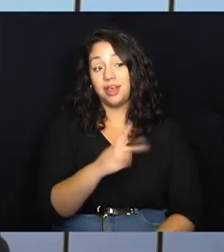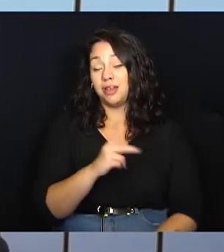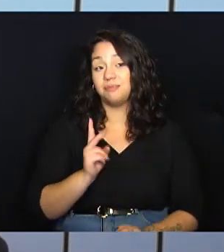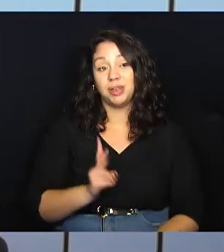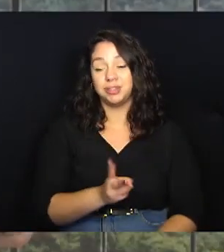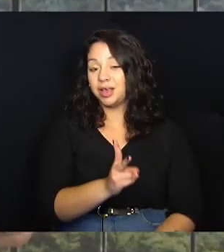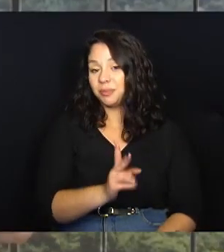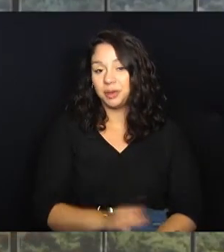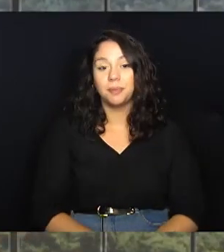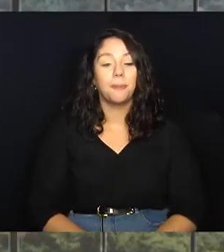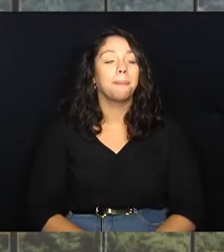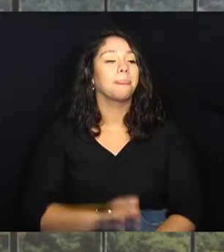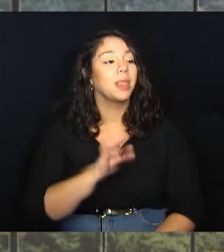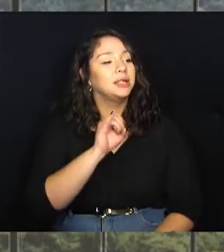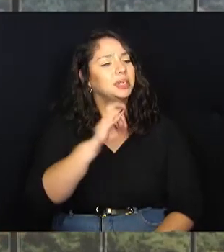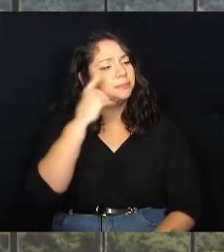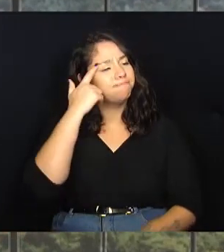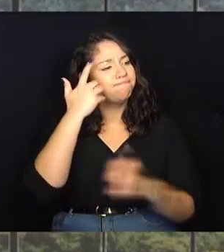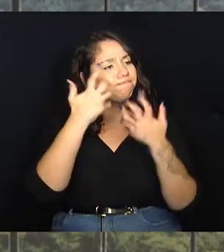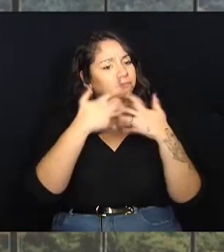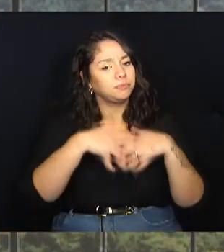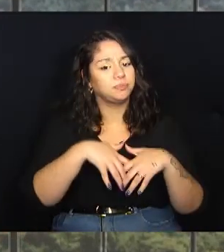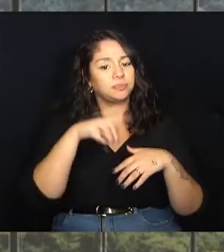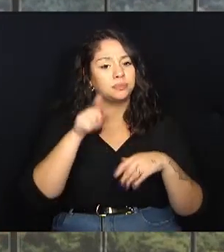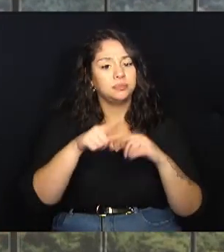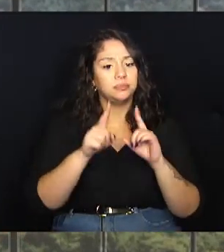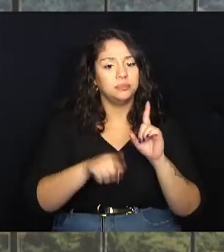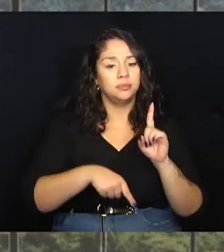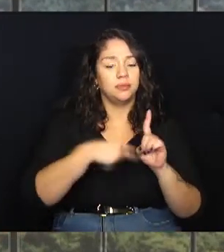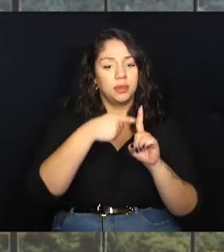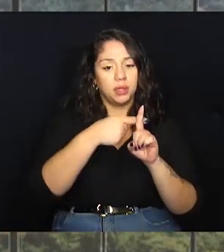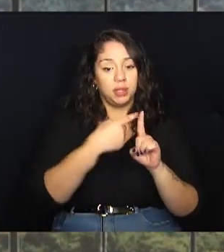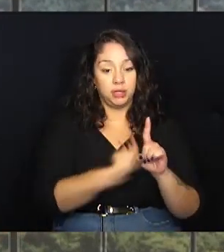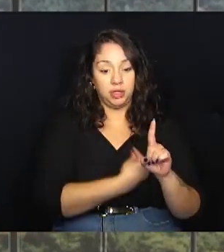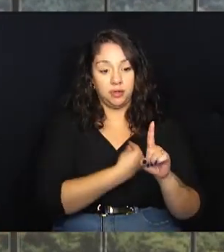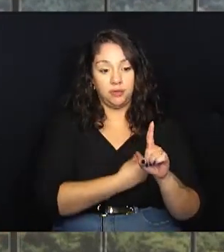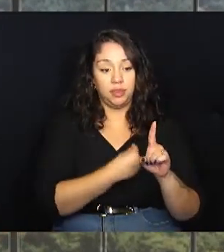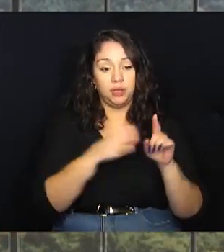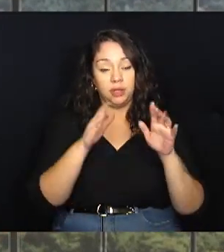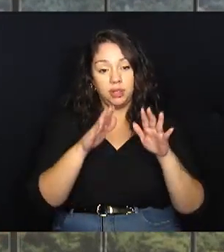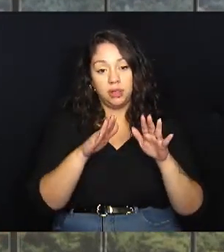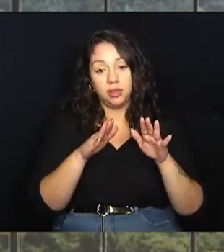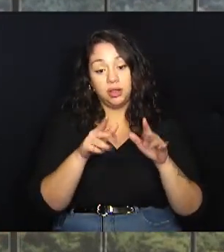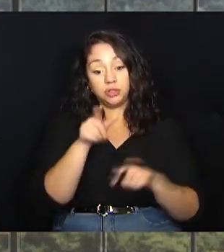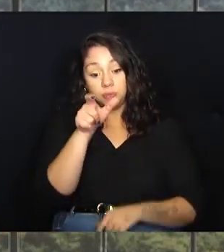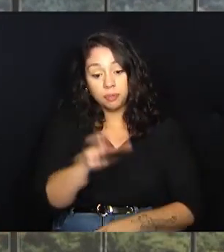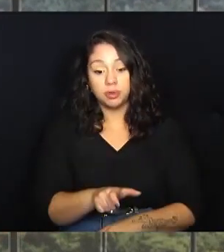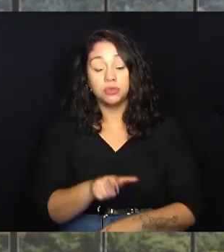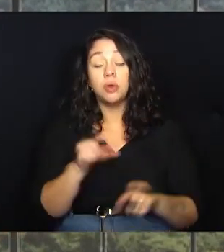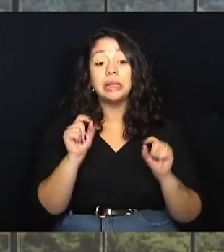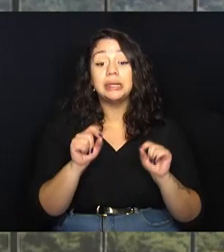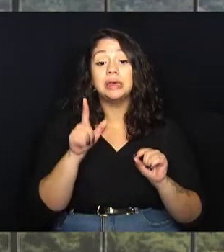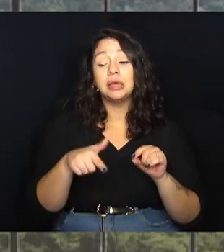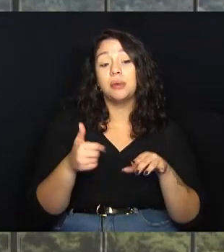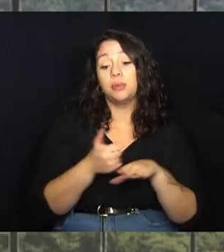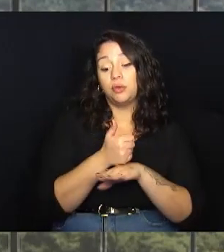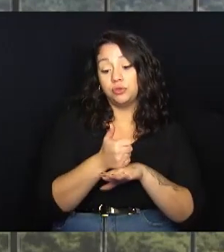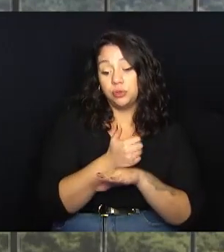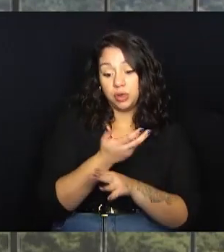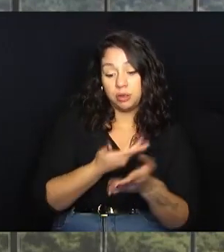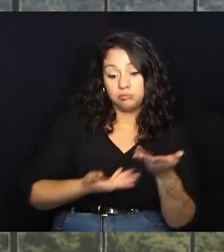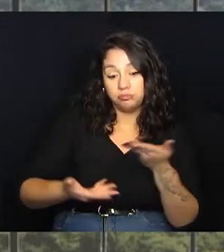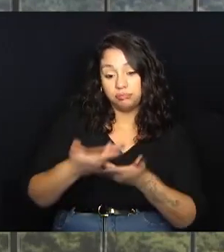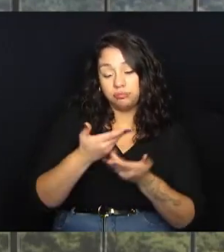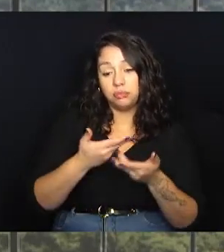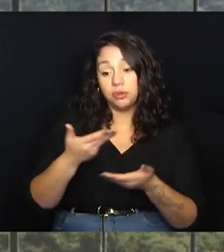gente pensa nessa marca positiva na vida de um indivíduo, quem são os profissionais envolvidos, por